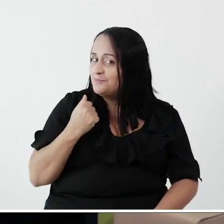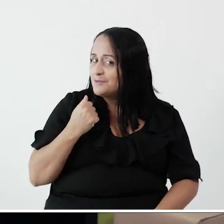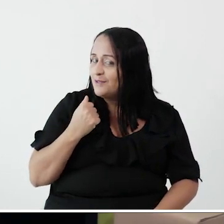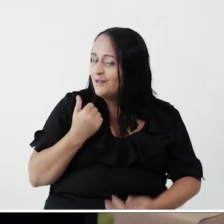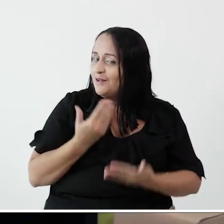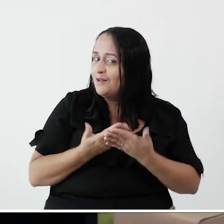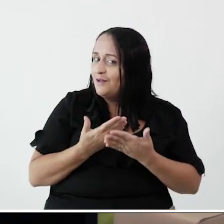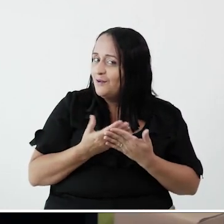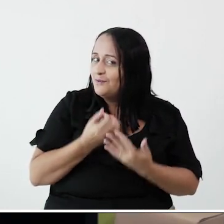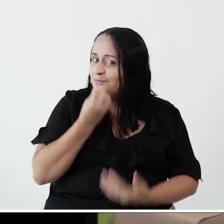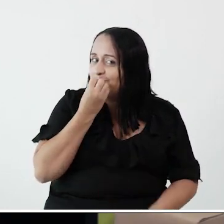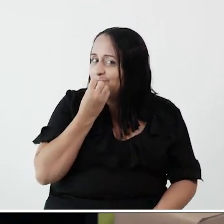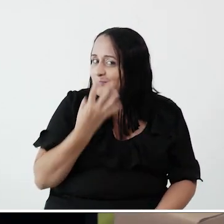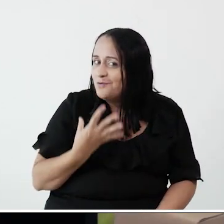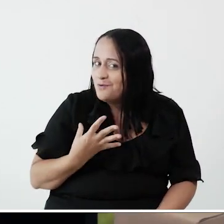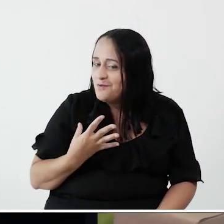aula!